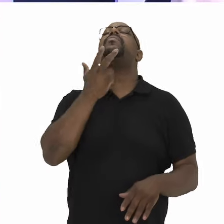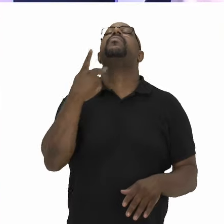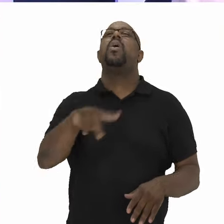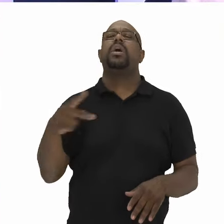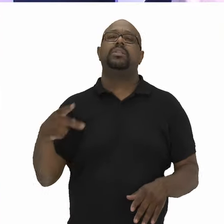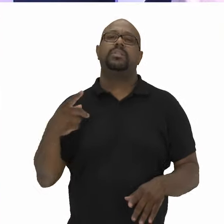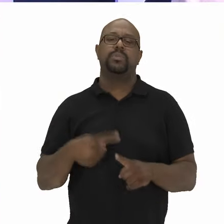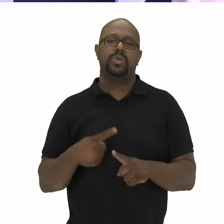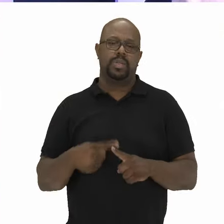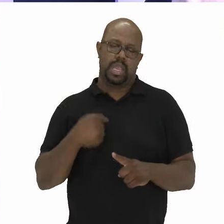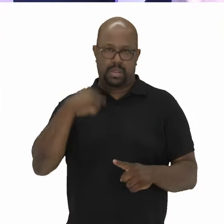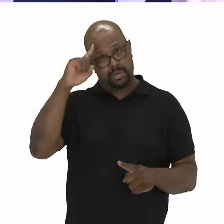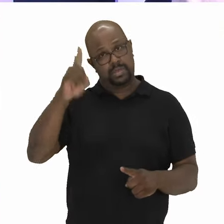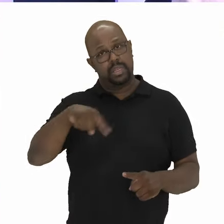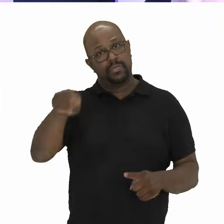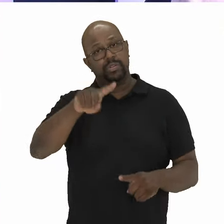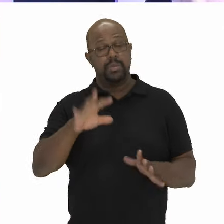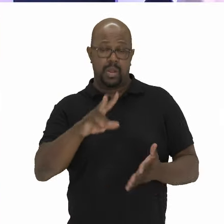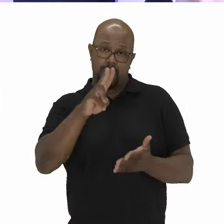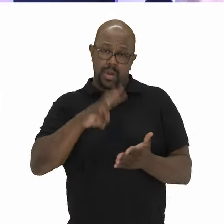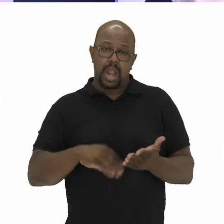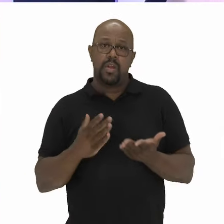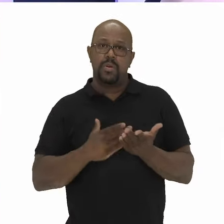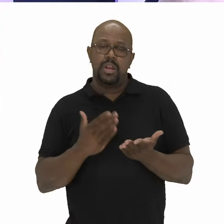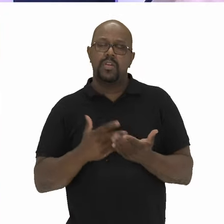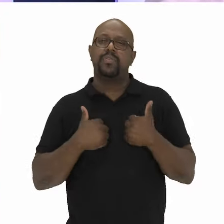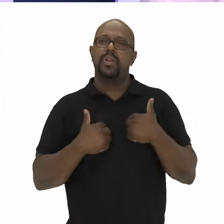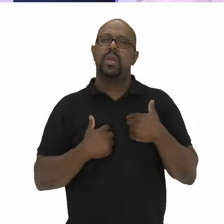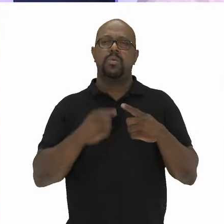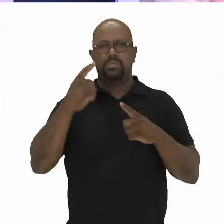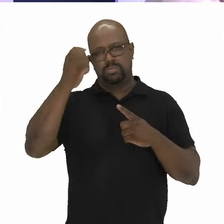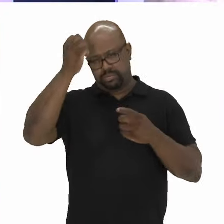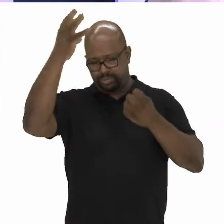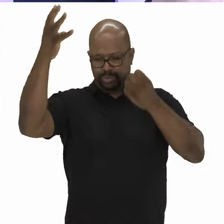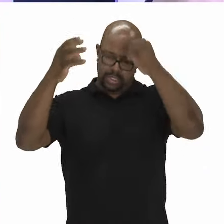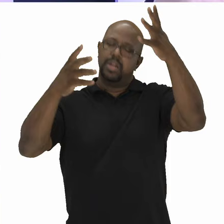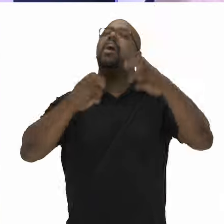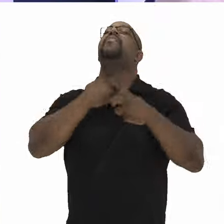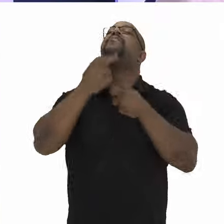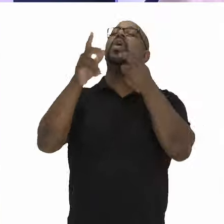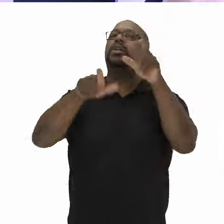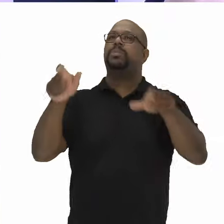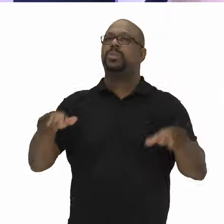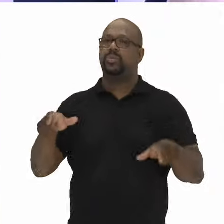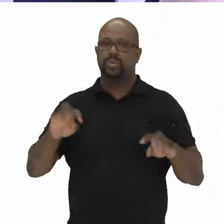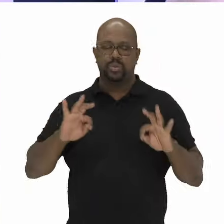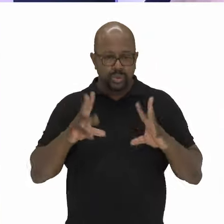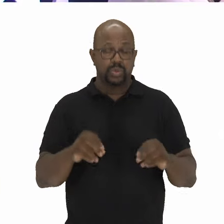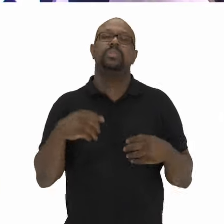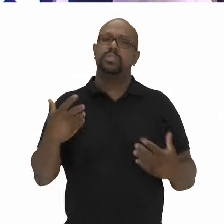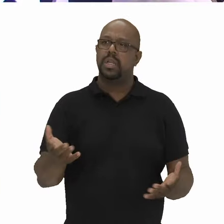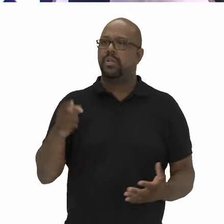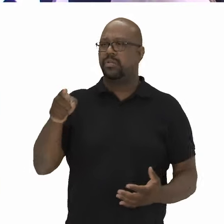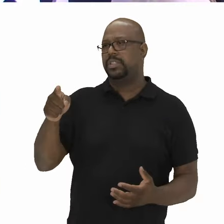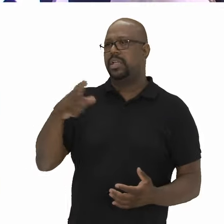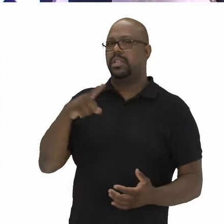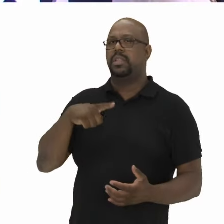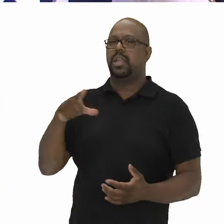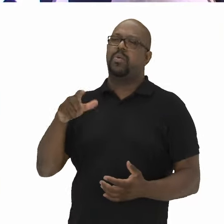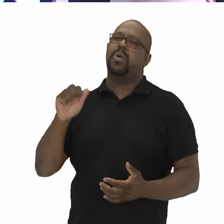voz porque eu não sei vocês mas eu quando leio o livro eu crio a voz dos personagens Claro tudo